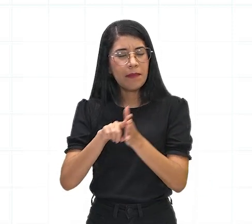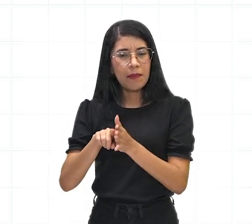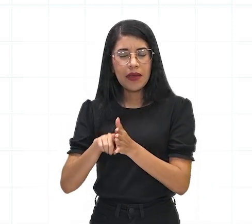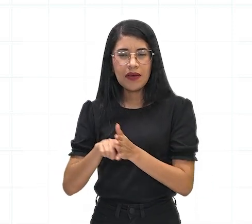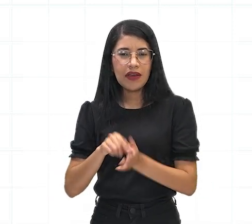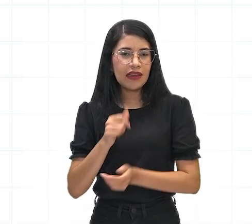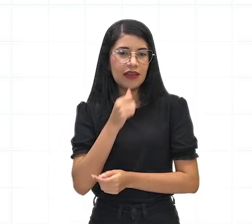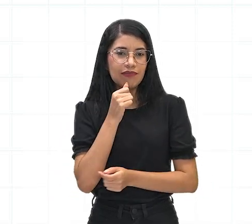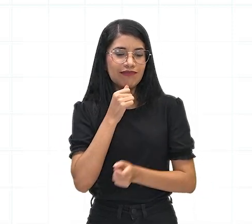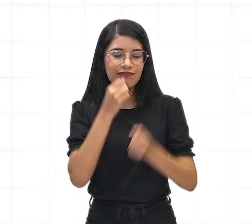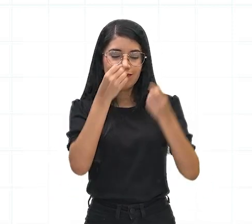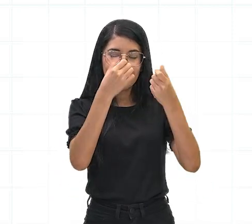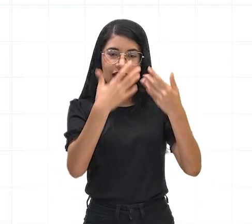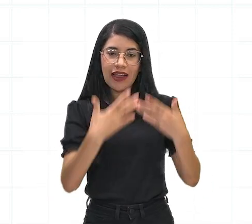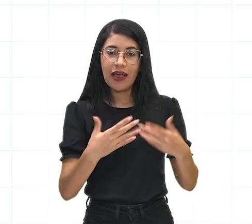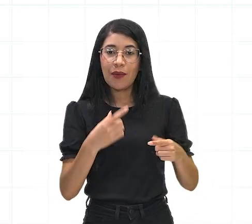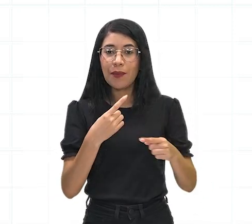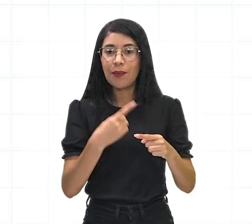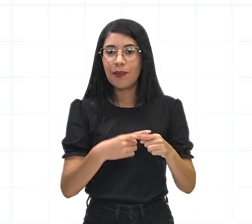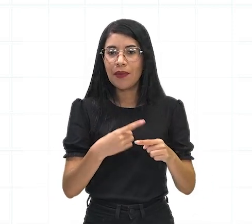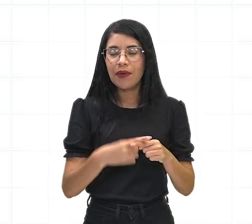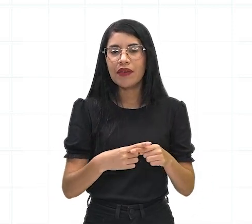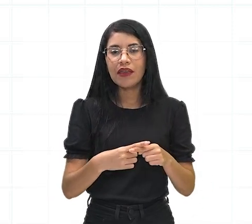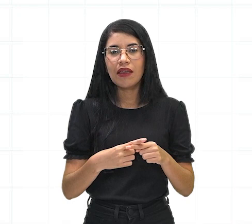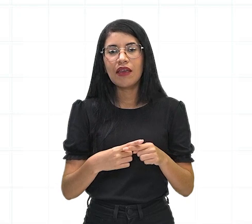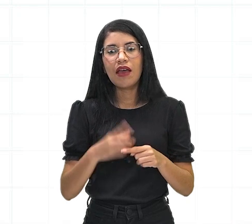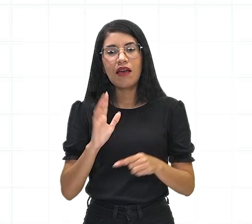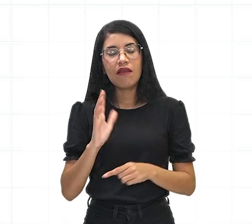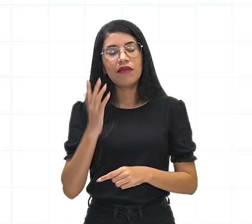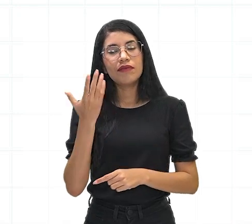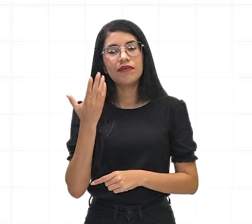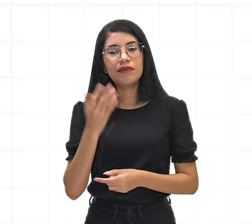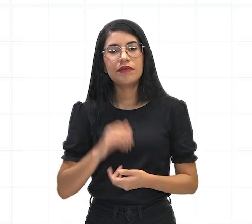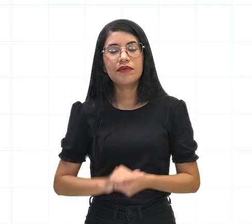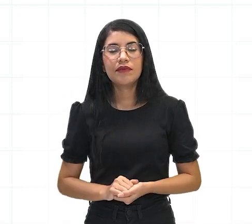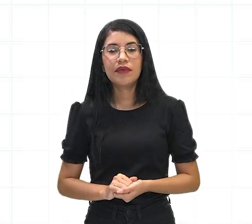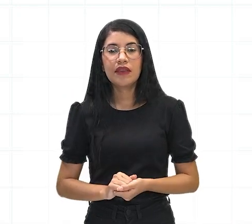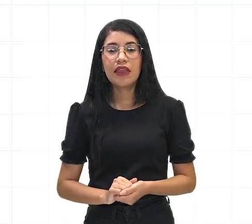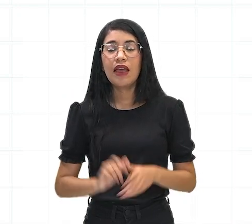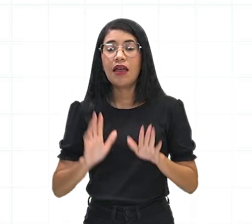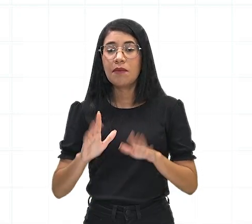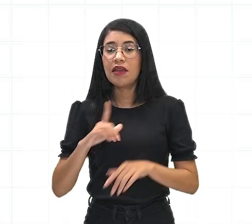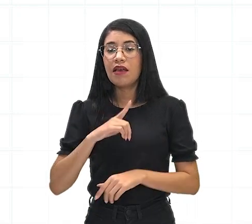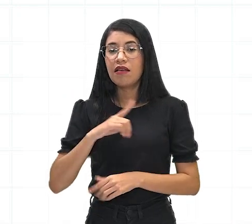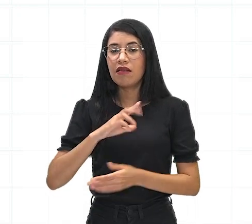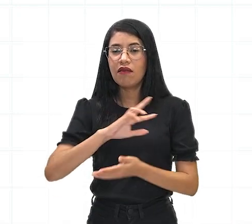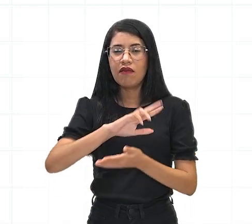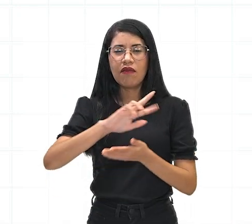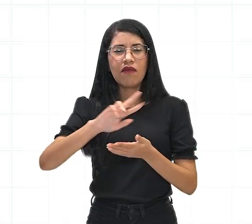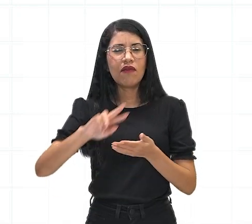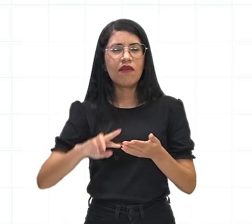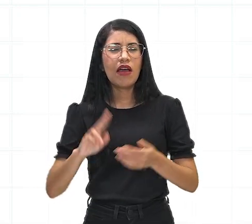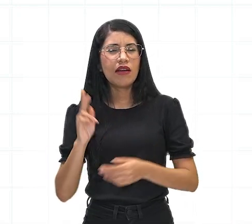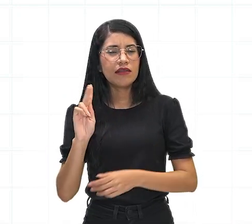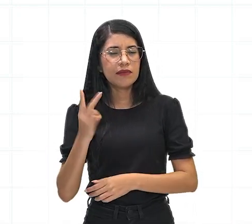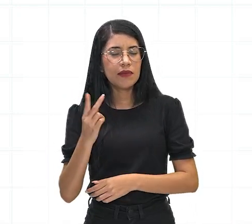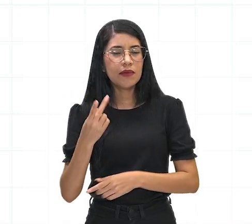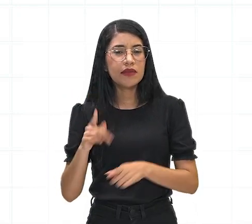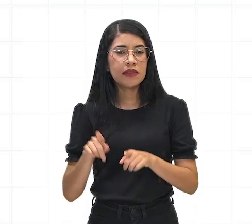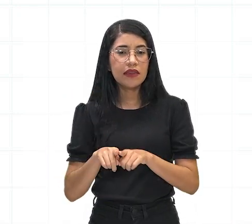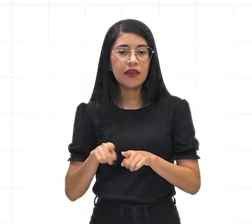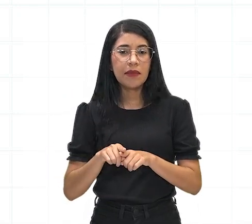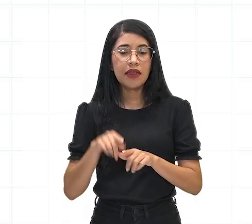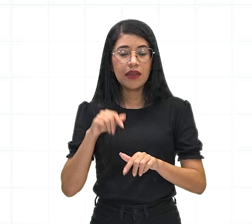não conseguem dizer com certeza o motivo, mas há uma série de hipóteses